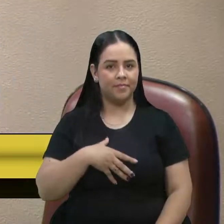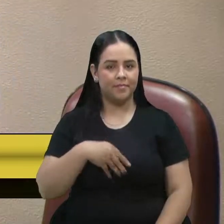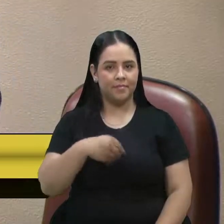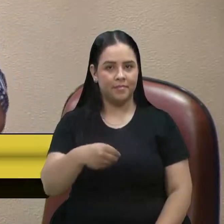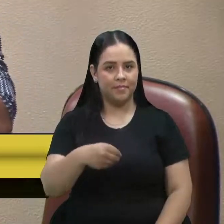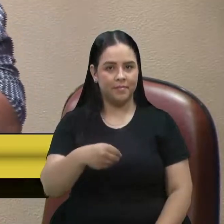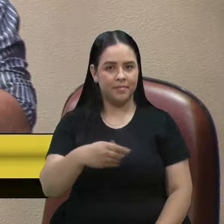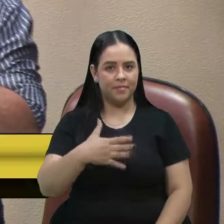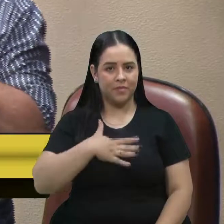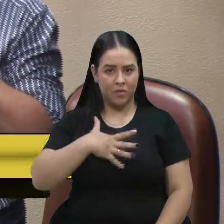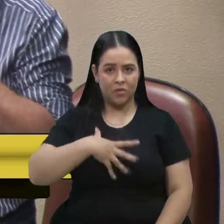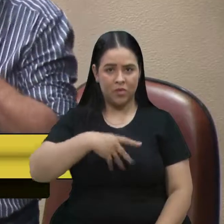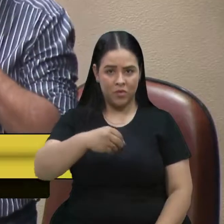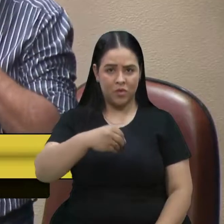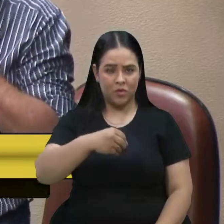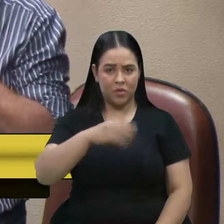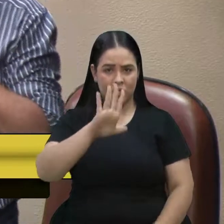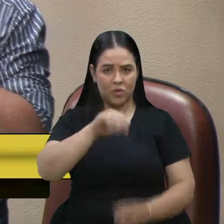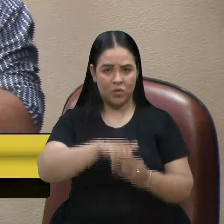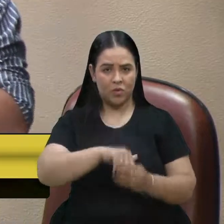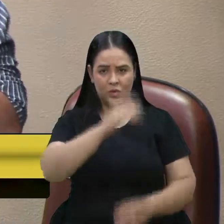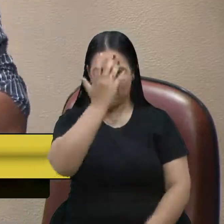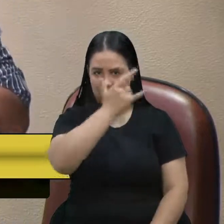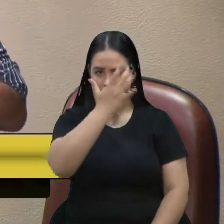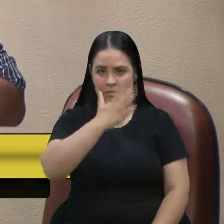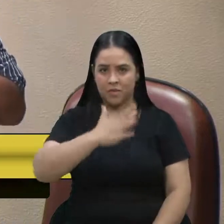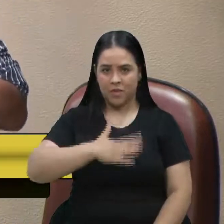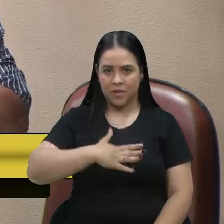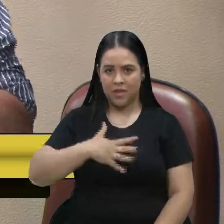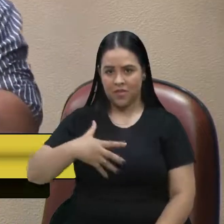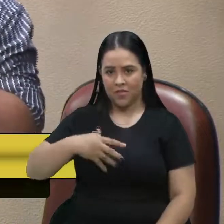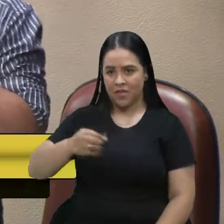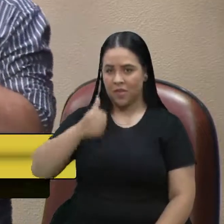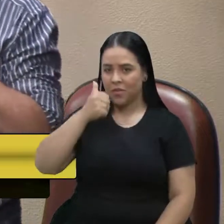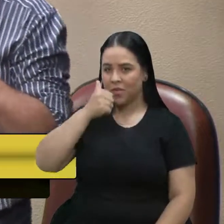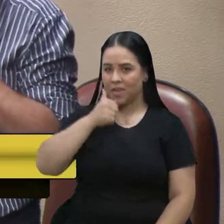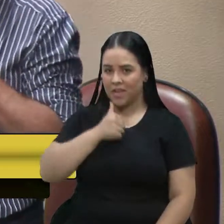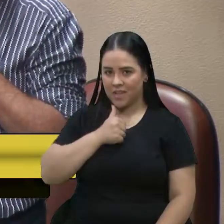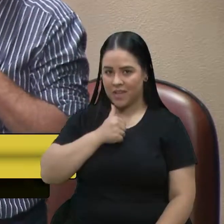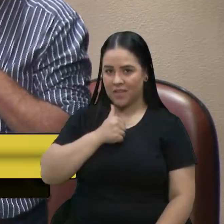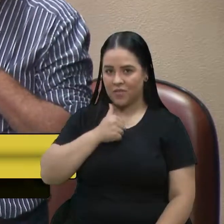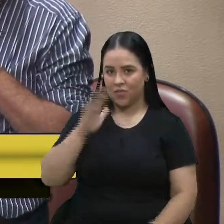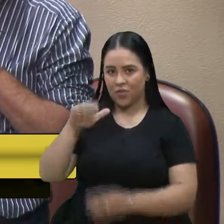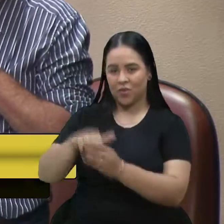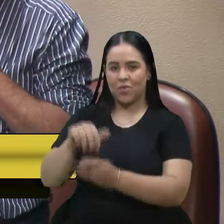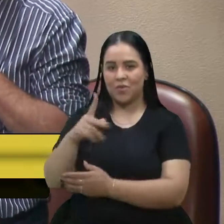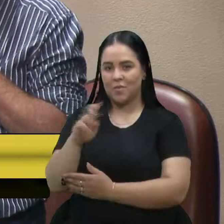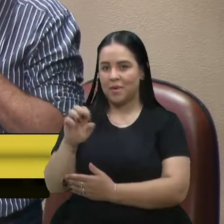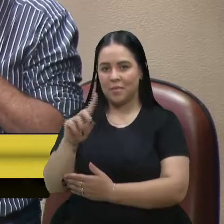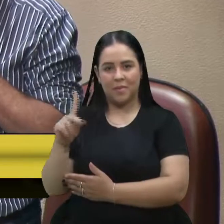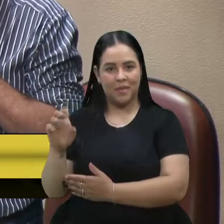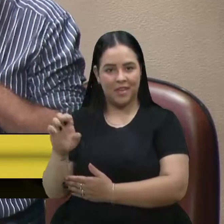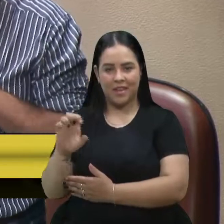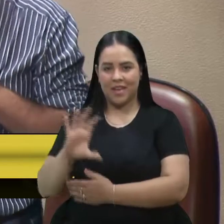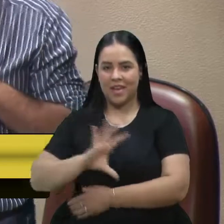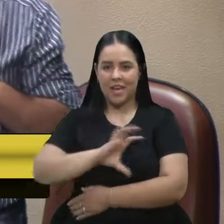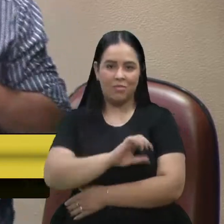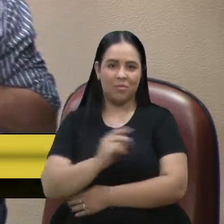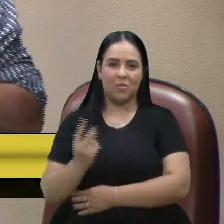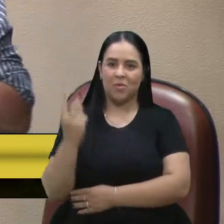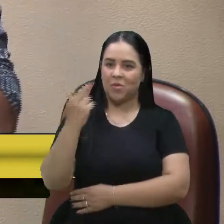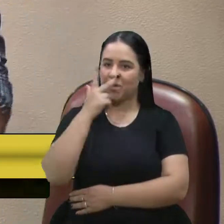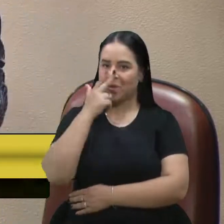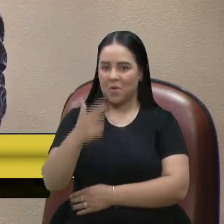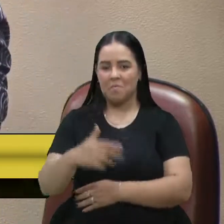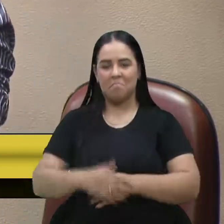O meu filho votou na Diló, a minha filha votou no Pepe. Eu amo os dois igual. Amo demais.